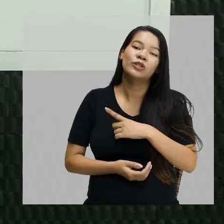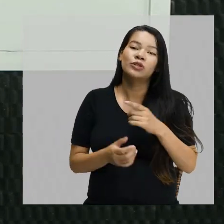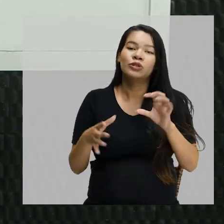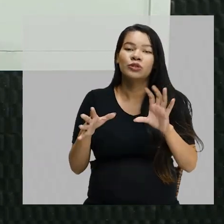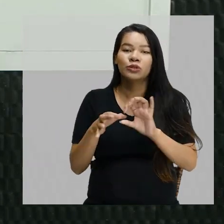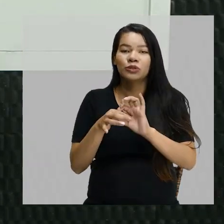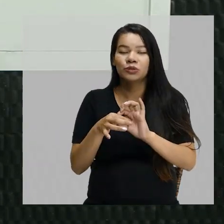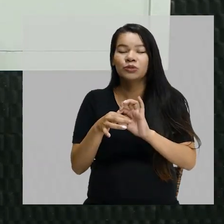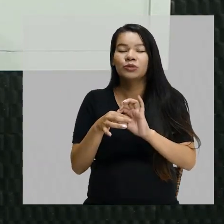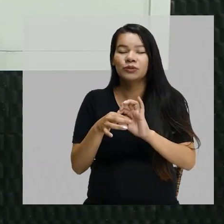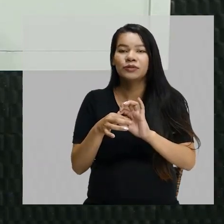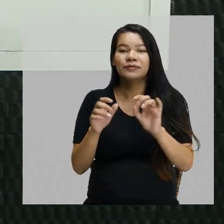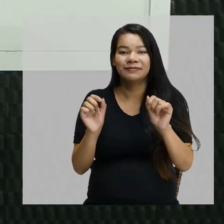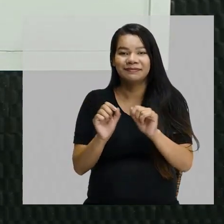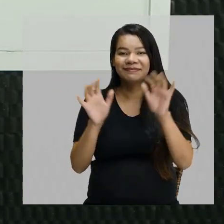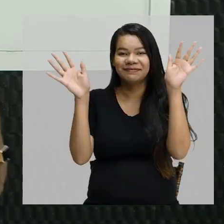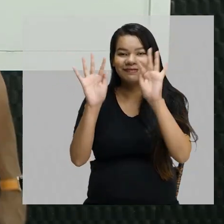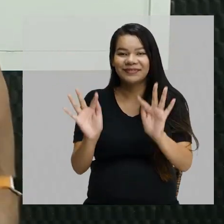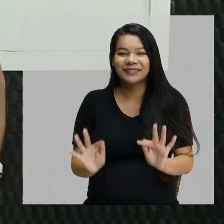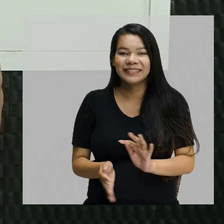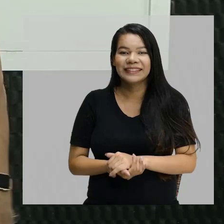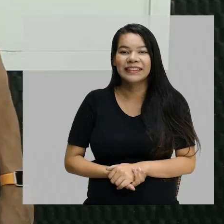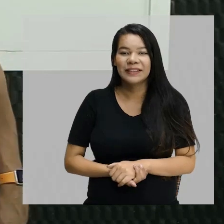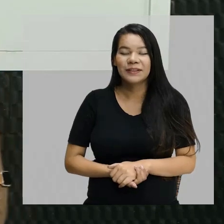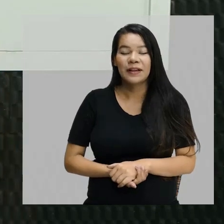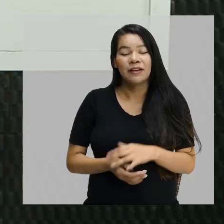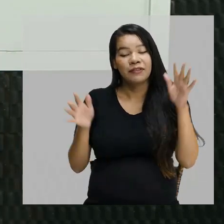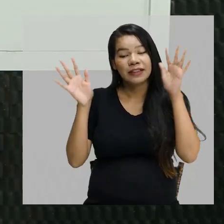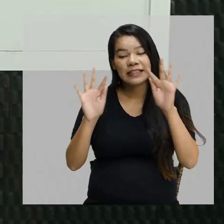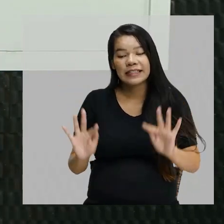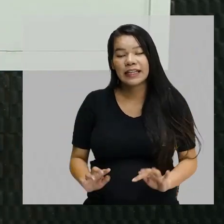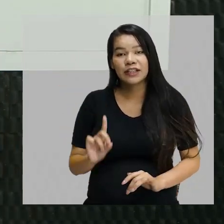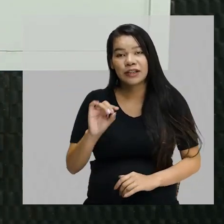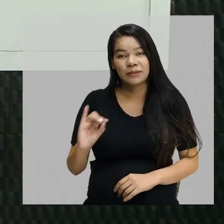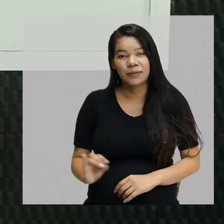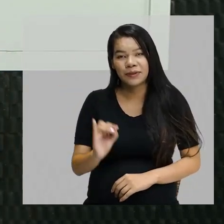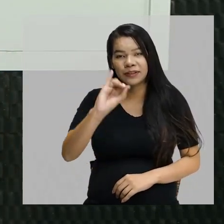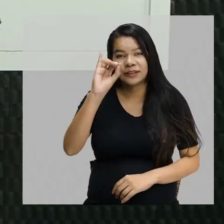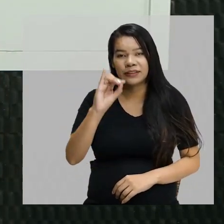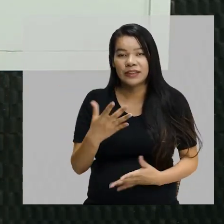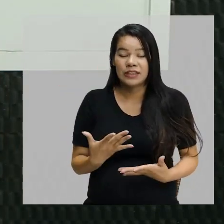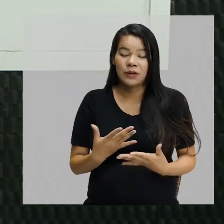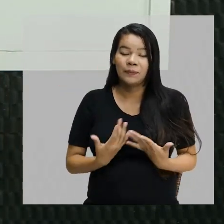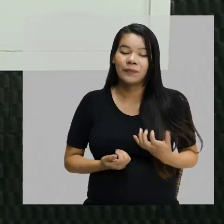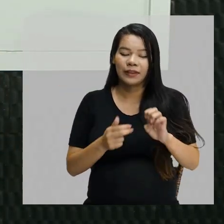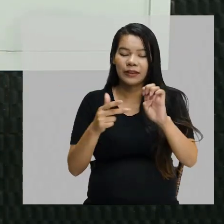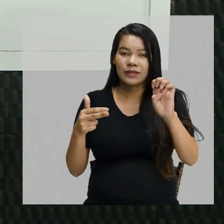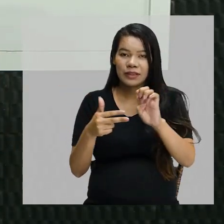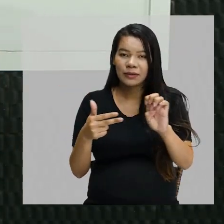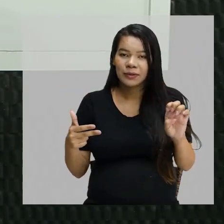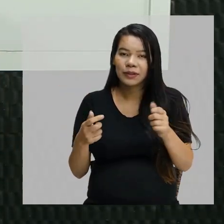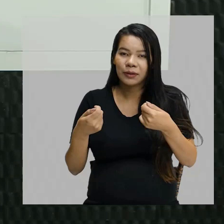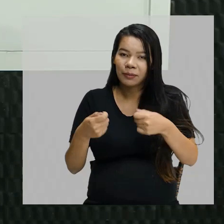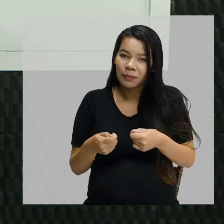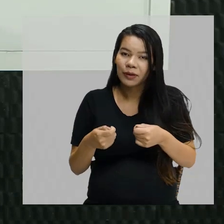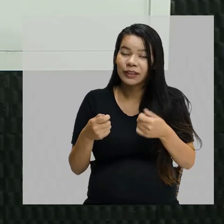feliz não é isso a felicidade aqui nos importa grande e felicidade vou falar em felicidade existe alguns elementos que podem propiciar